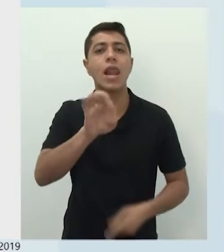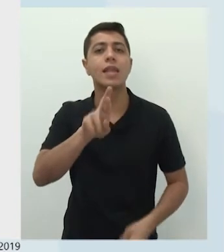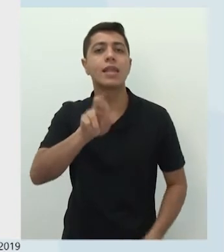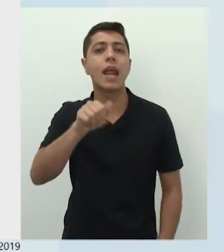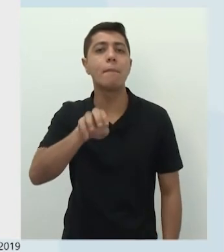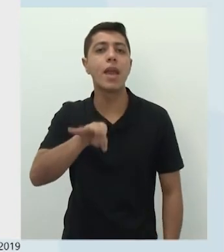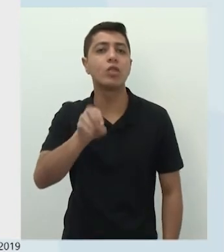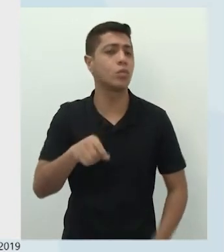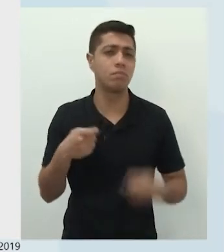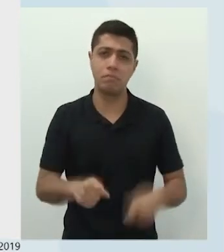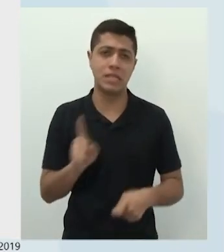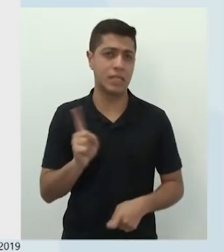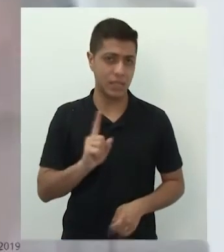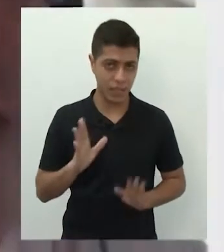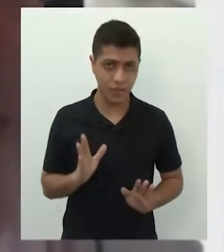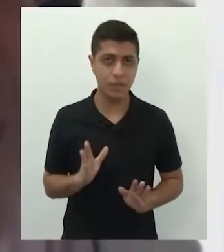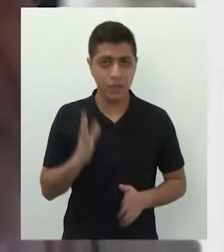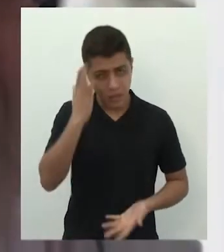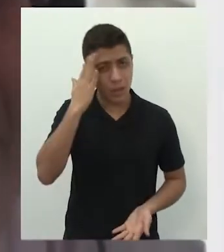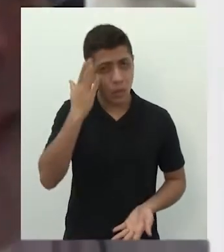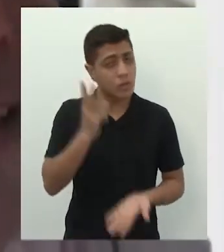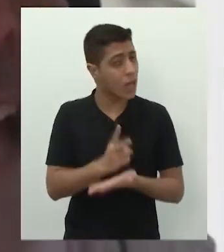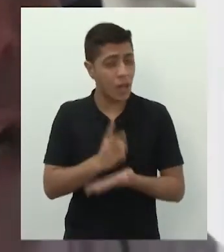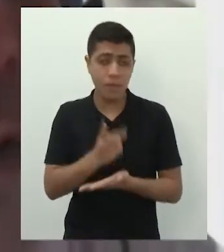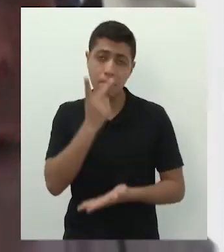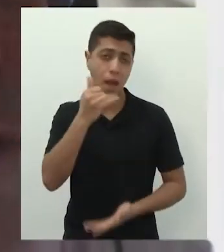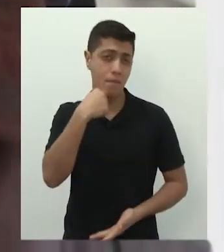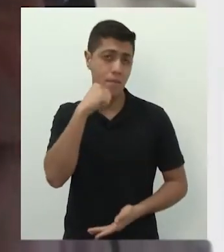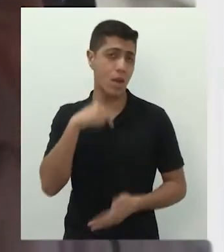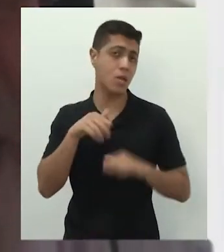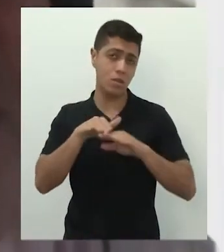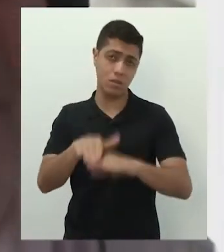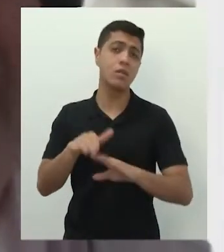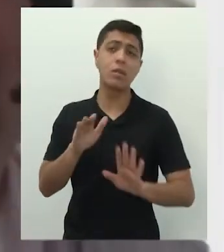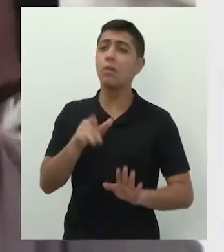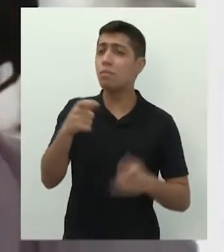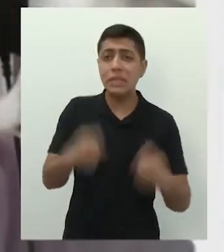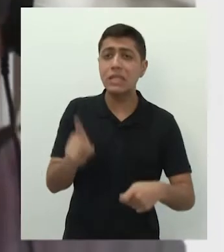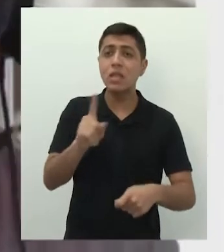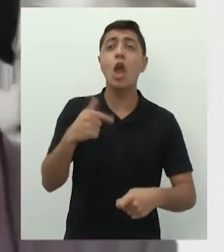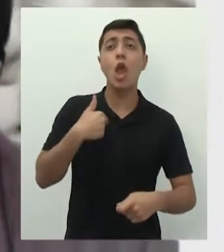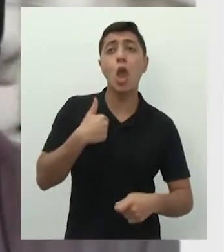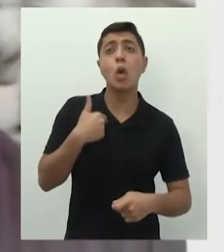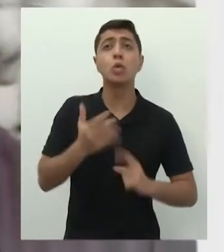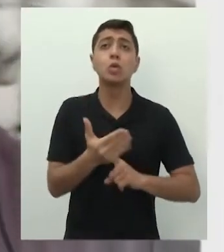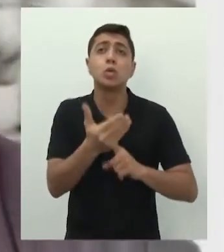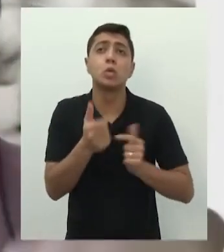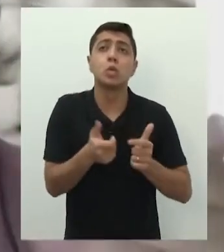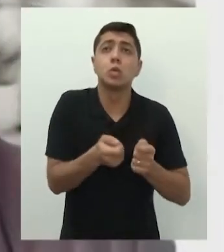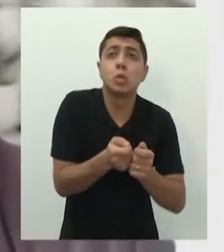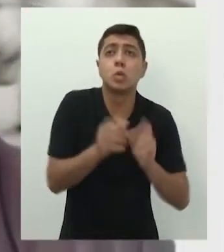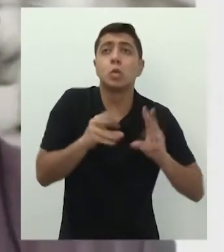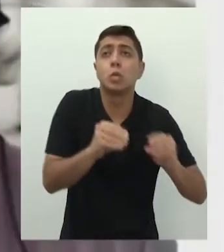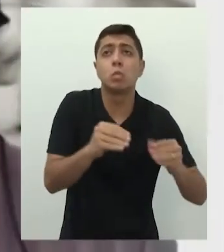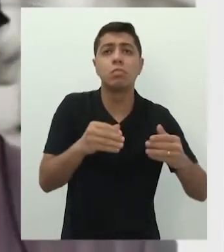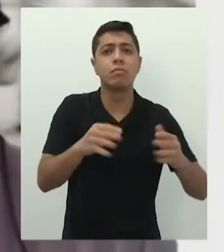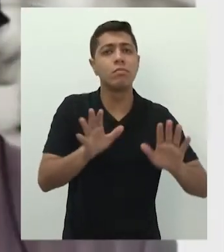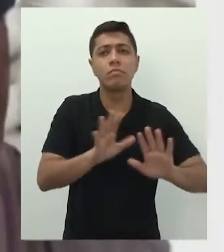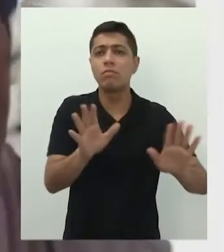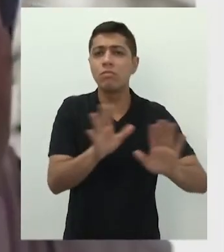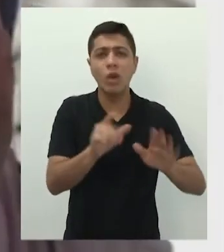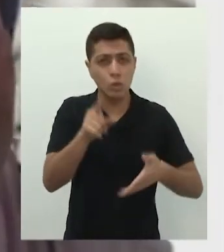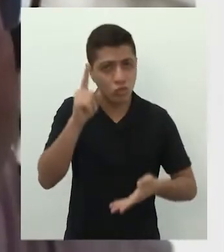assim mais velho, no sentido de idade mesmo, que fala, mas eu não sei mexer nisso tudo. Eu não tenho acesso a essa